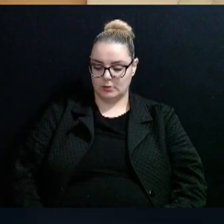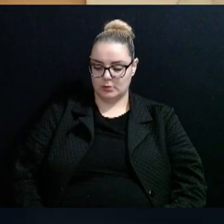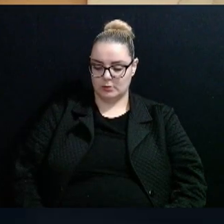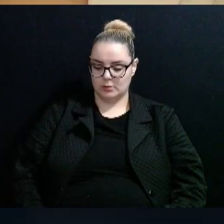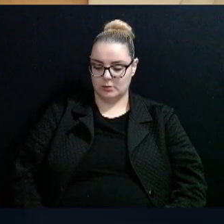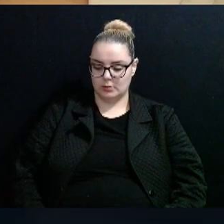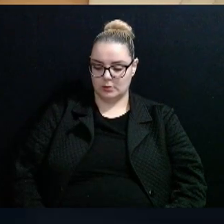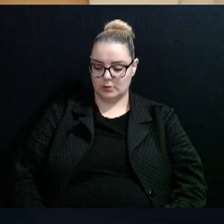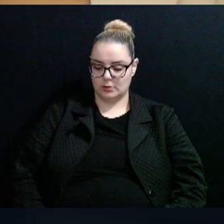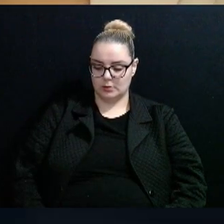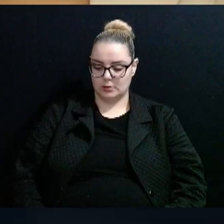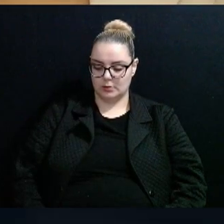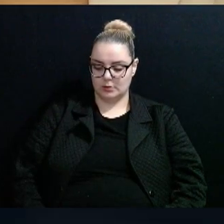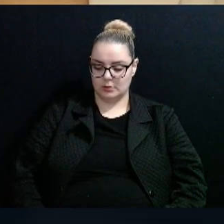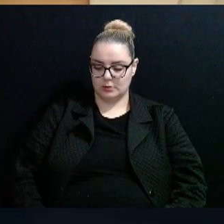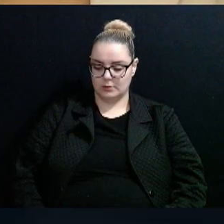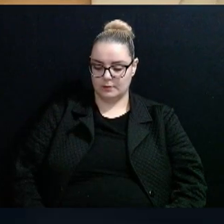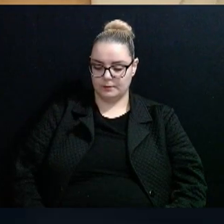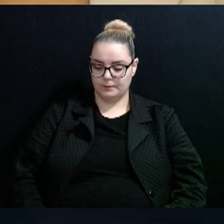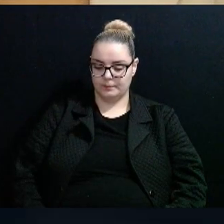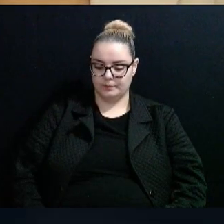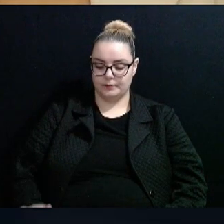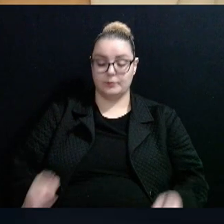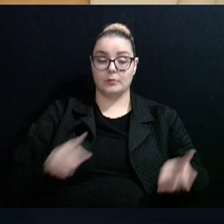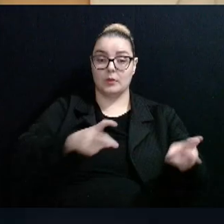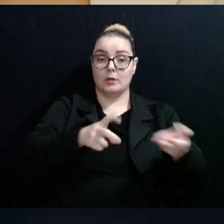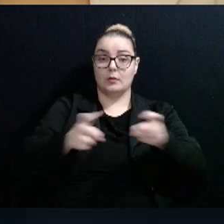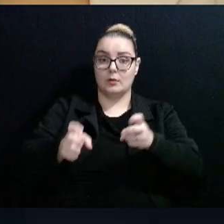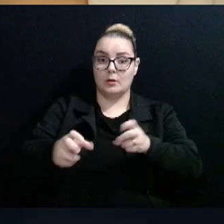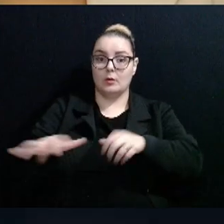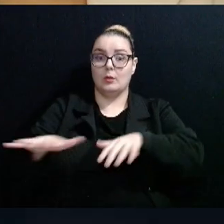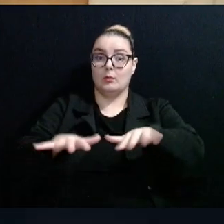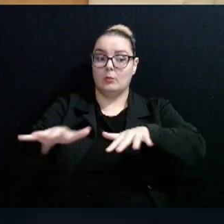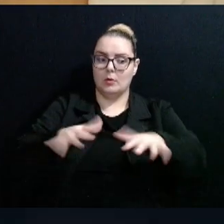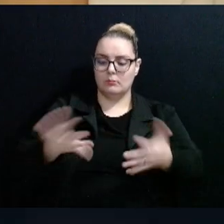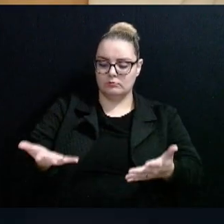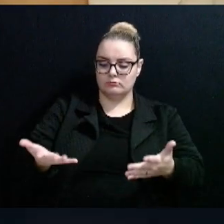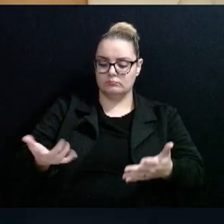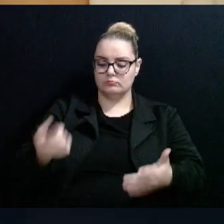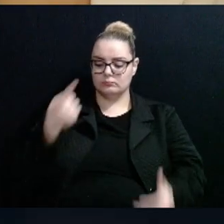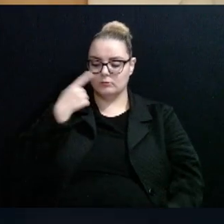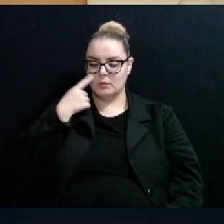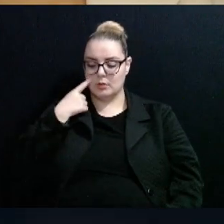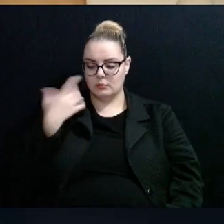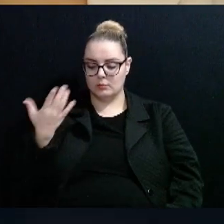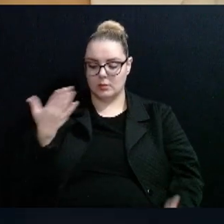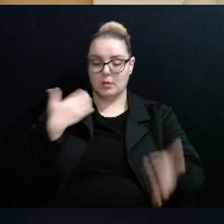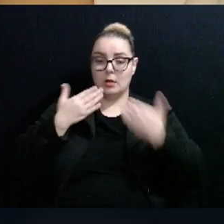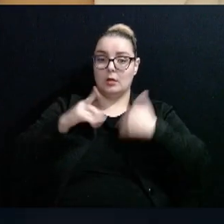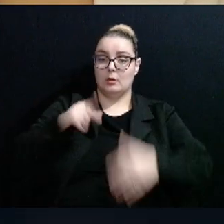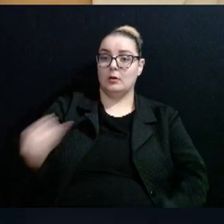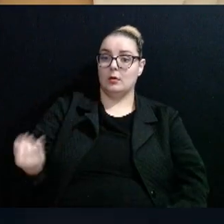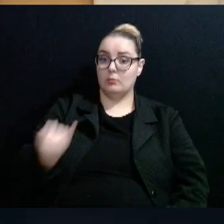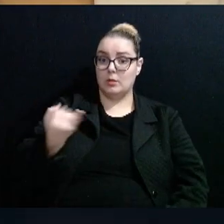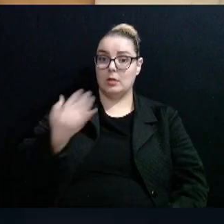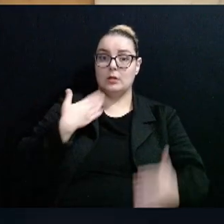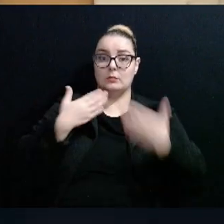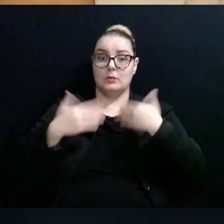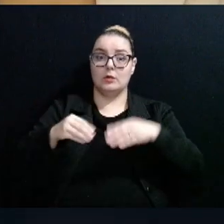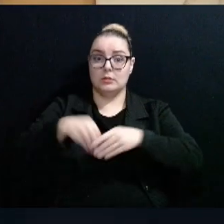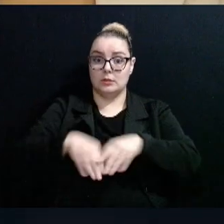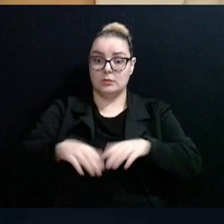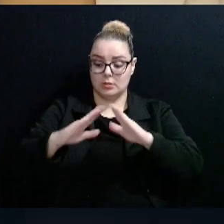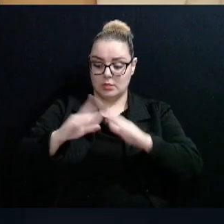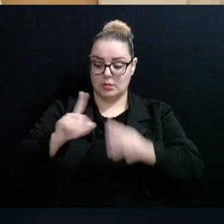começando a se movimentar. Vamos lá. A conversa é importante, o diálogo dentro de casa é importante. De